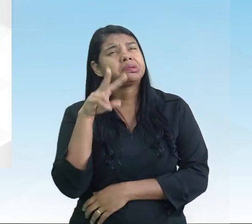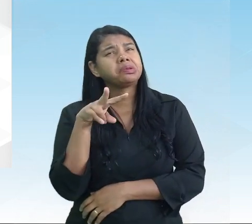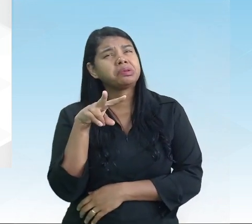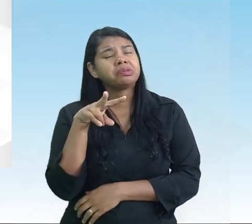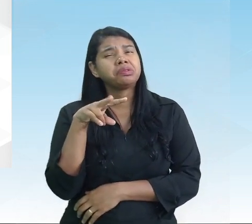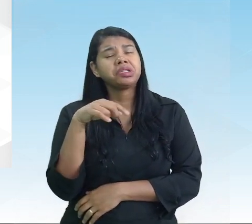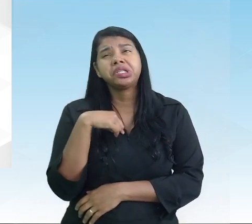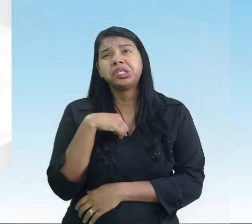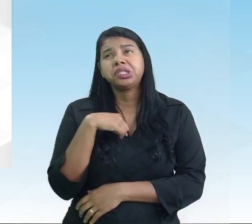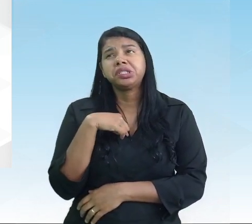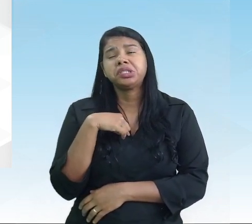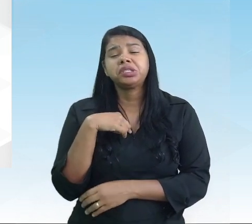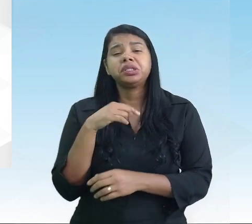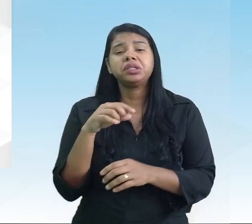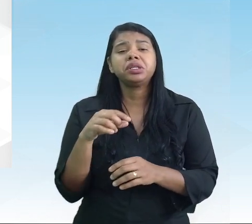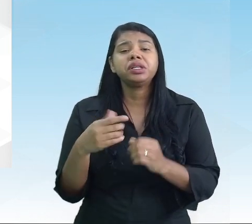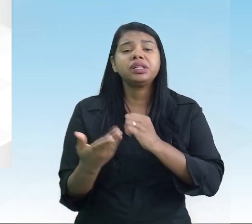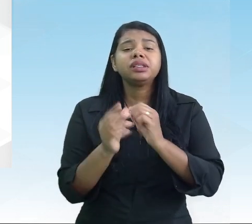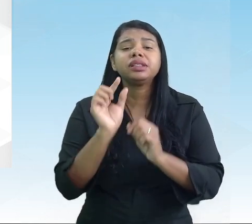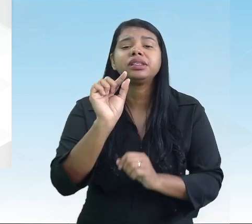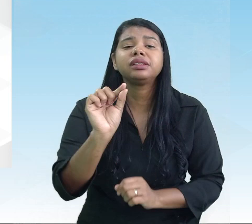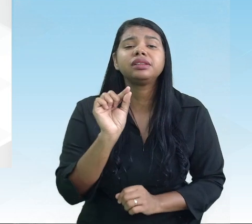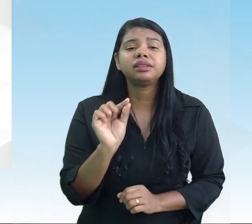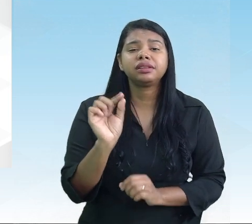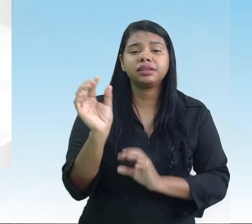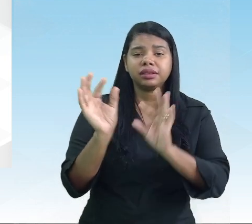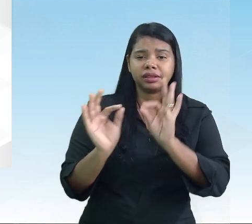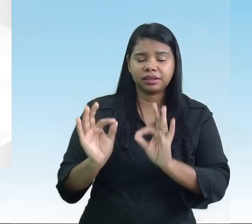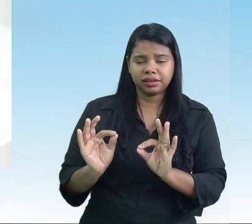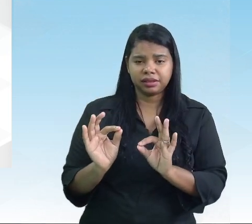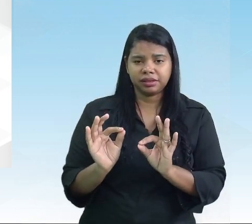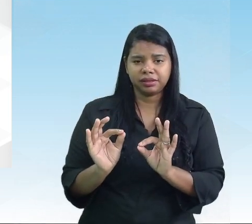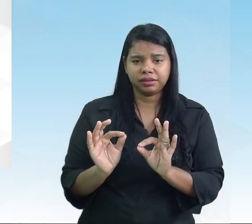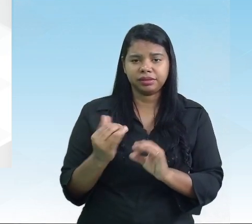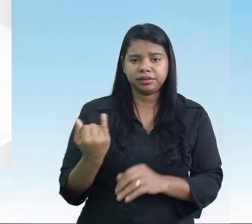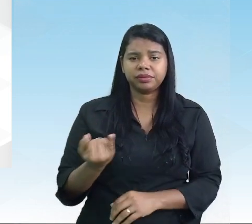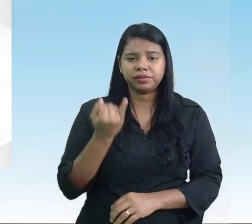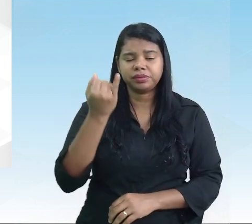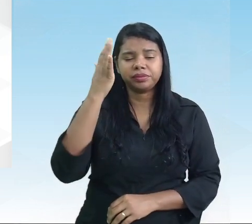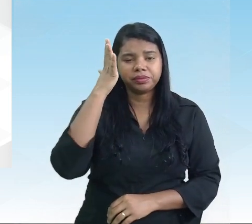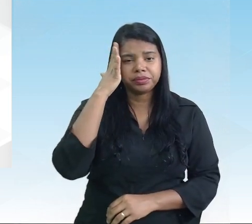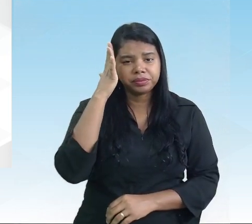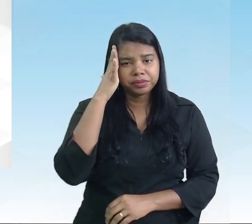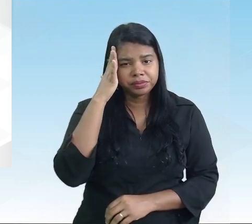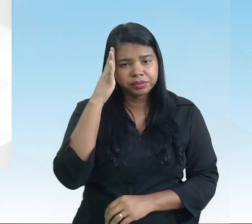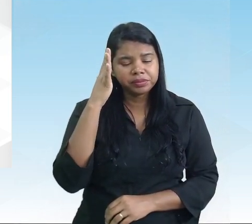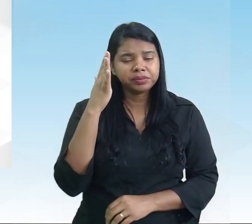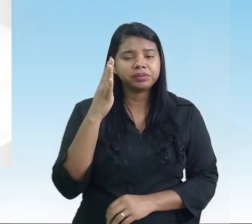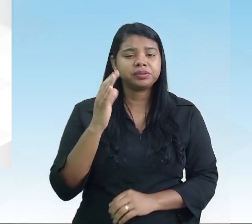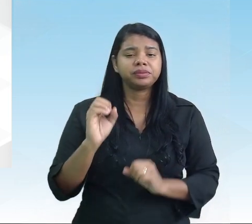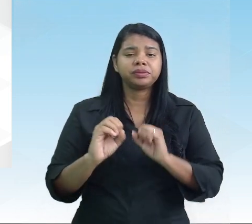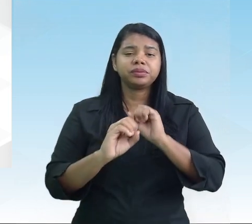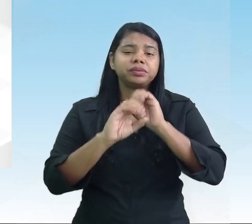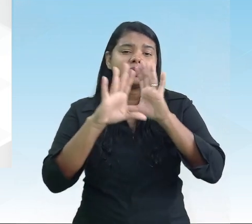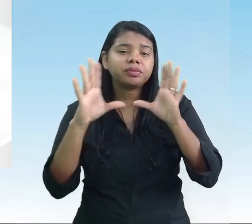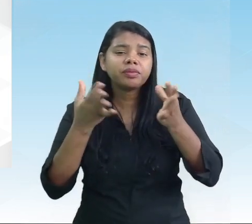eu ajo em base de quê? É importante salientar isso. É importante entender, ter